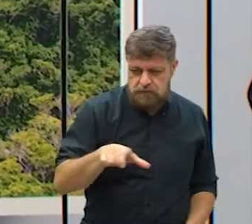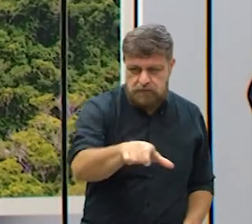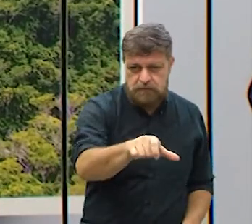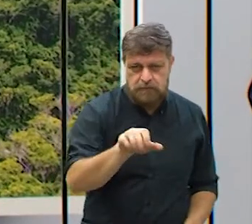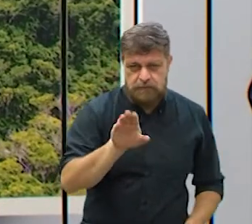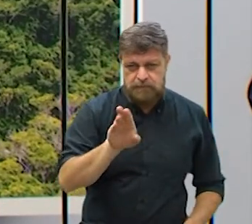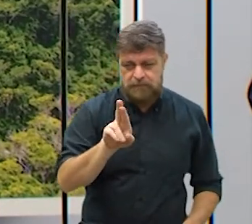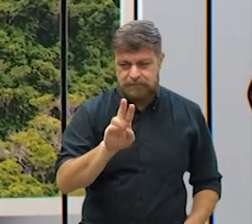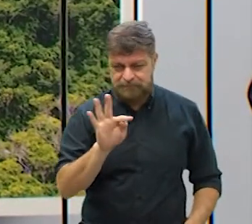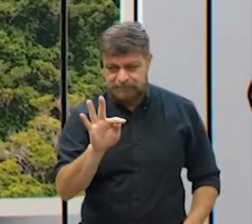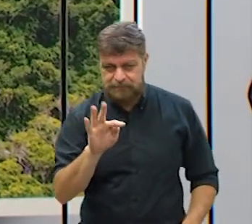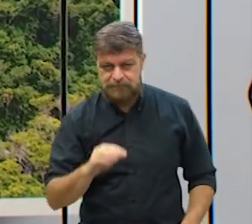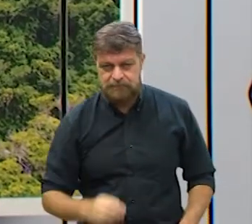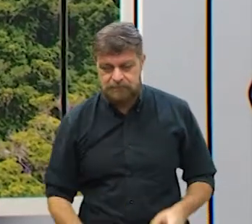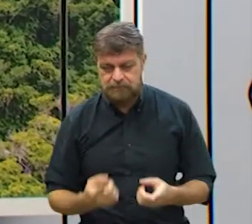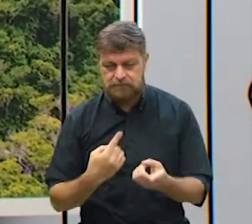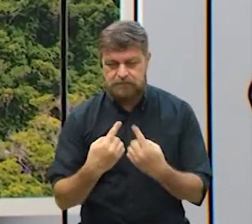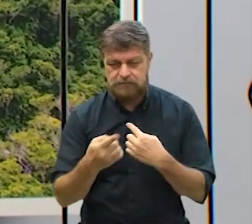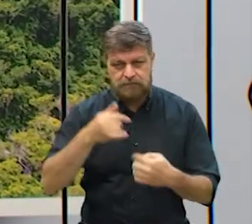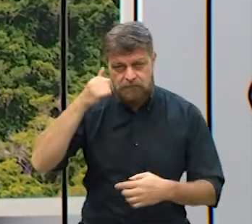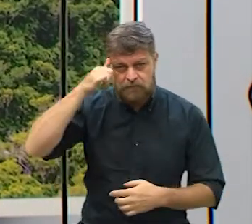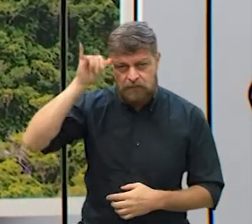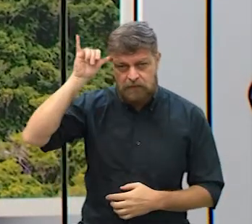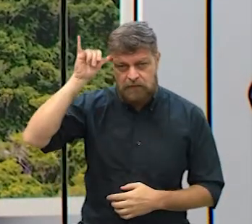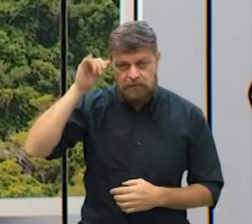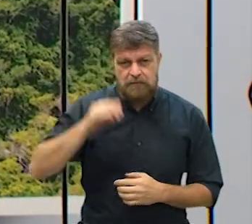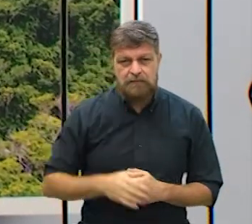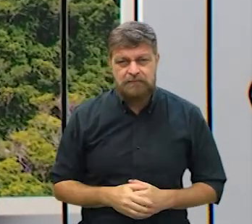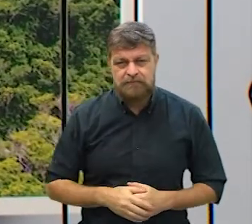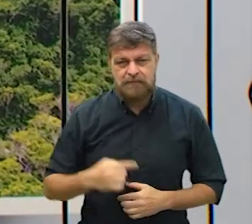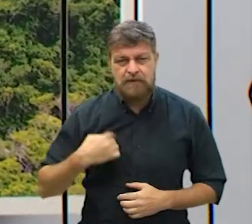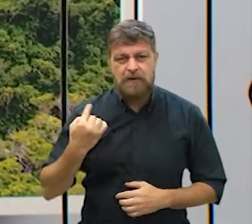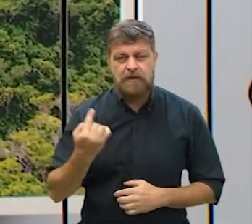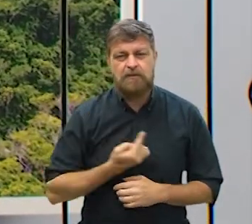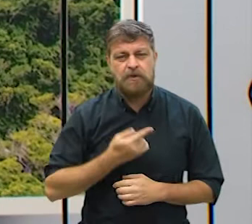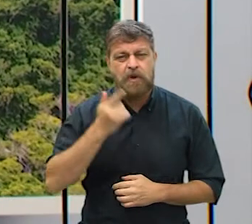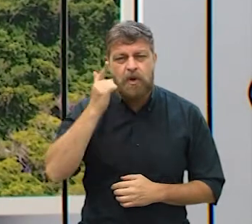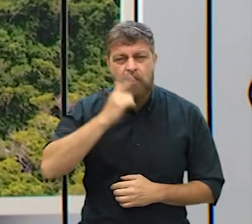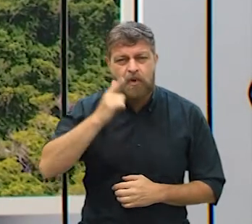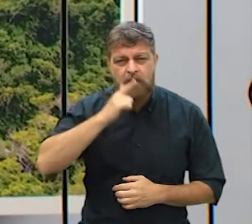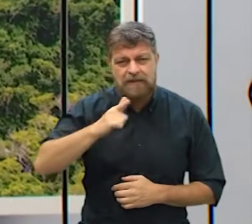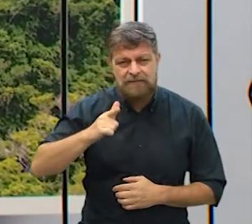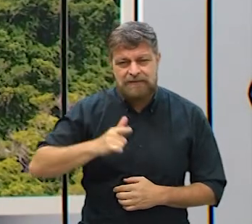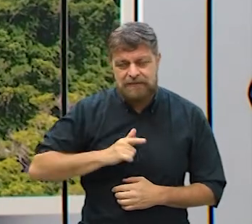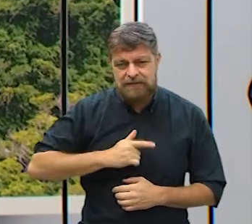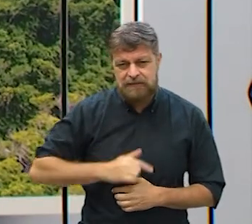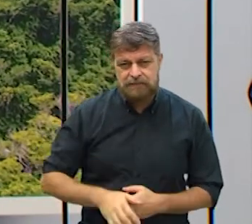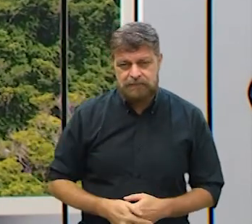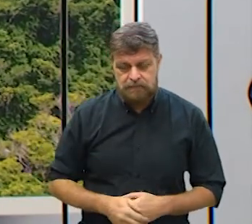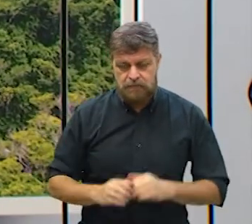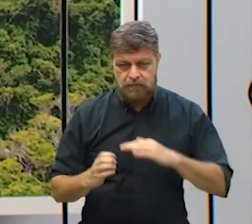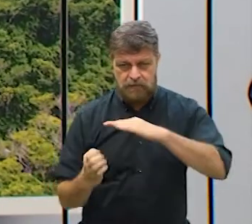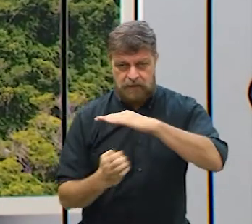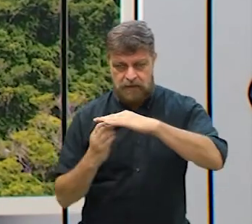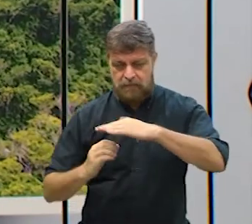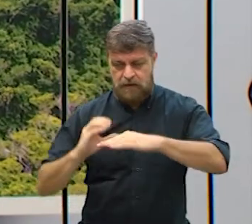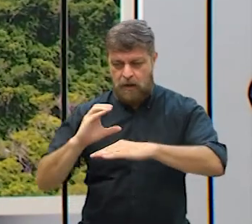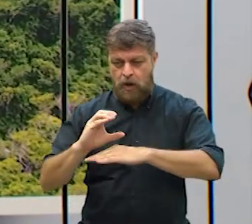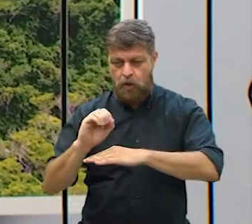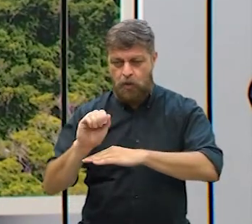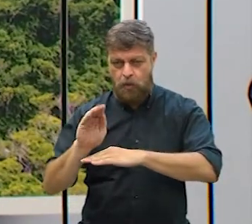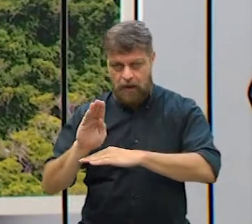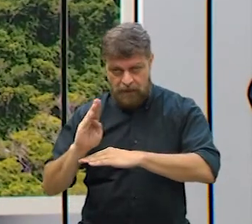Avenida João Boy Dunlop. Sim. Nós conseguimos, através da sensibilidade da Coab e